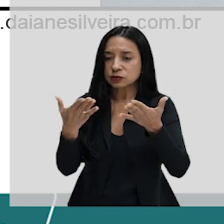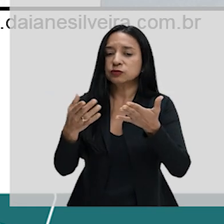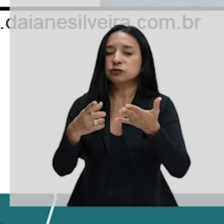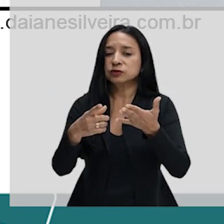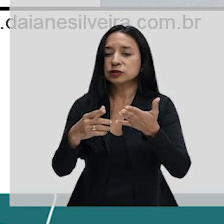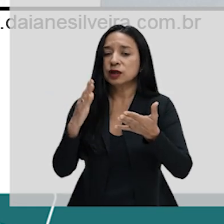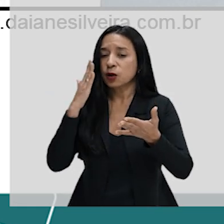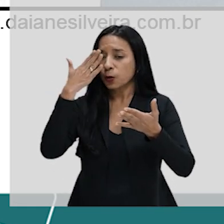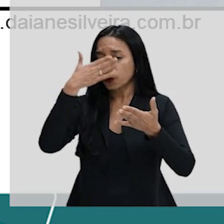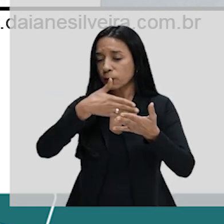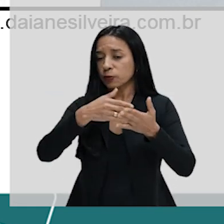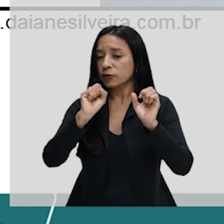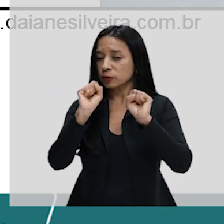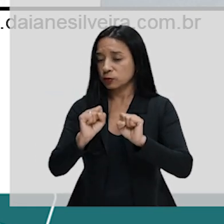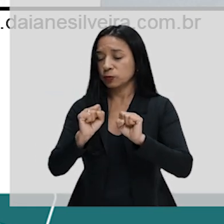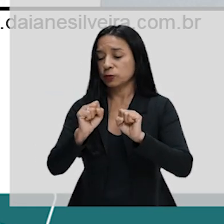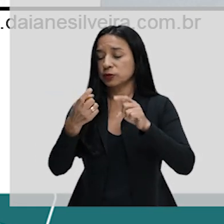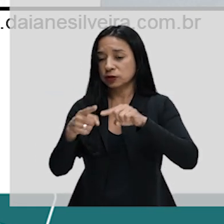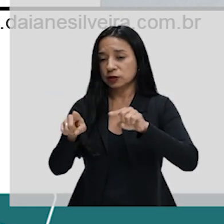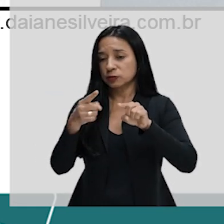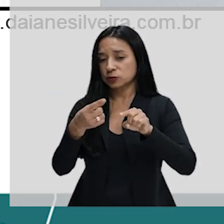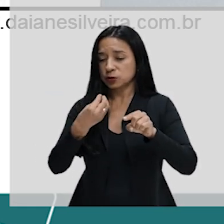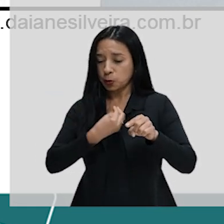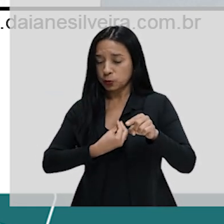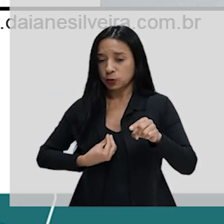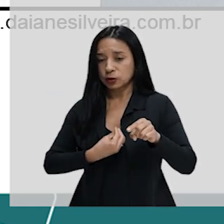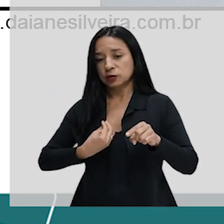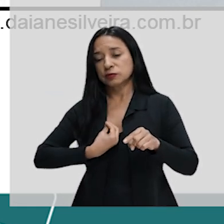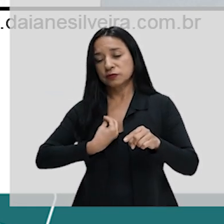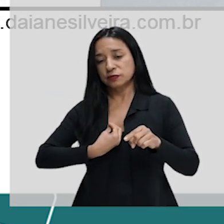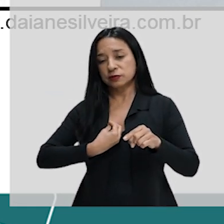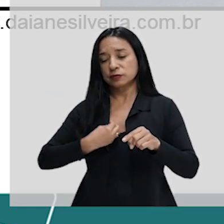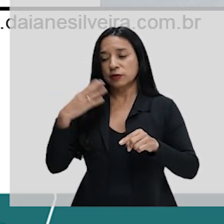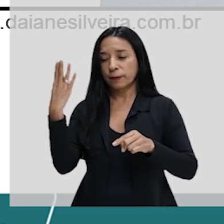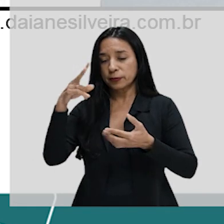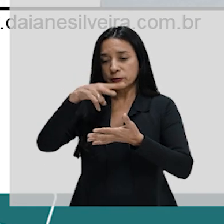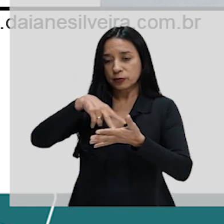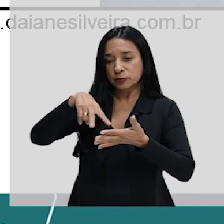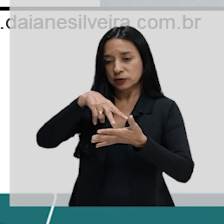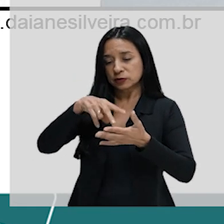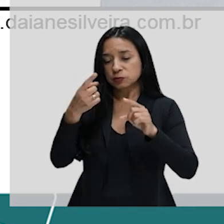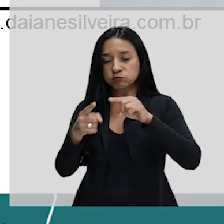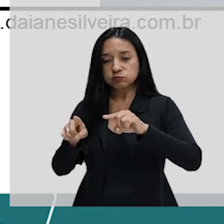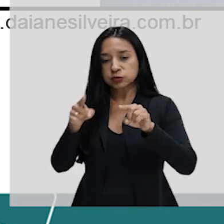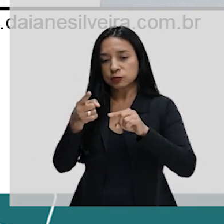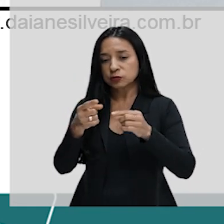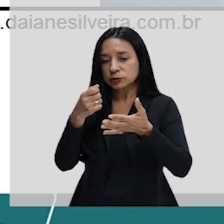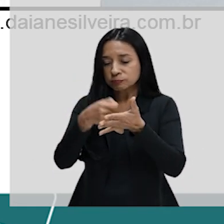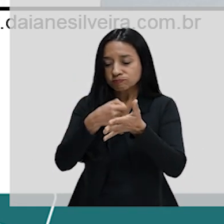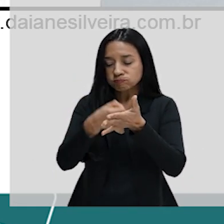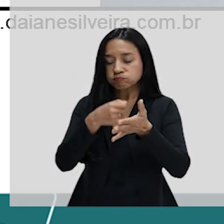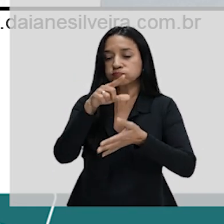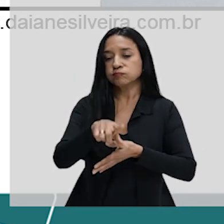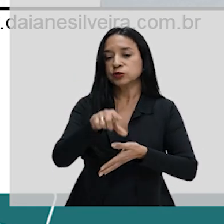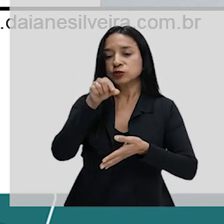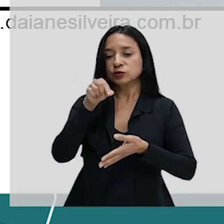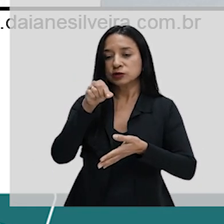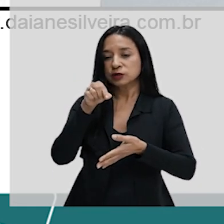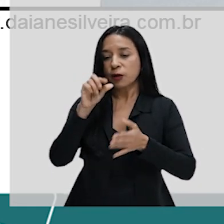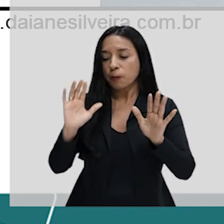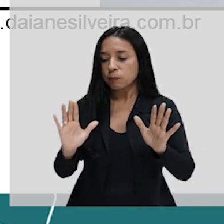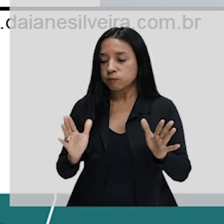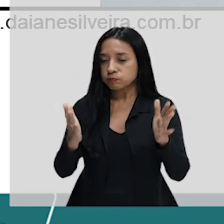Temos aqui a música, o integrador da dança, a vivência,